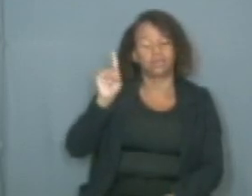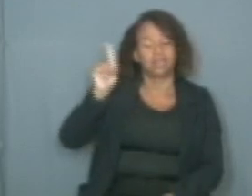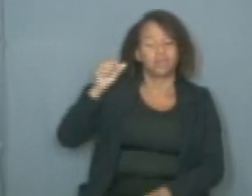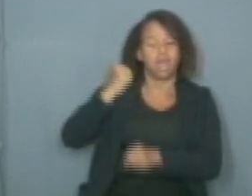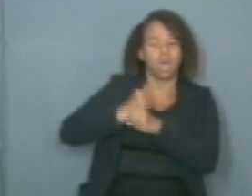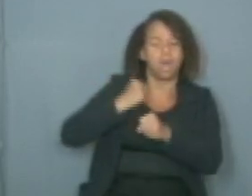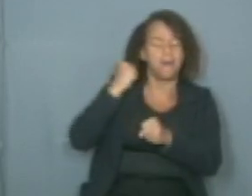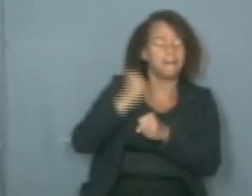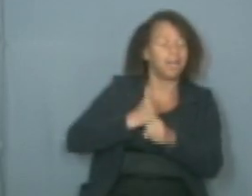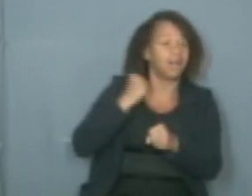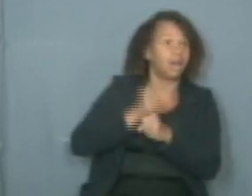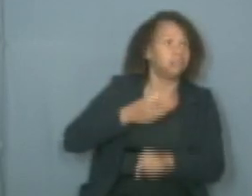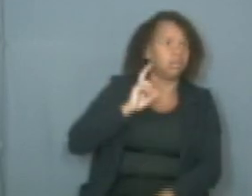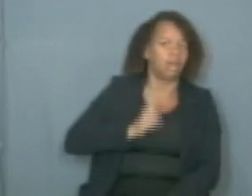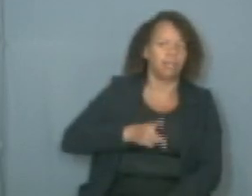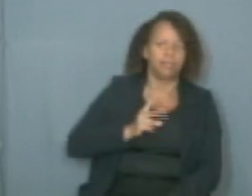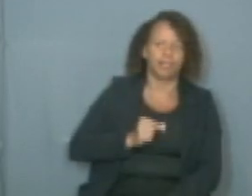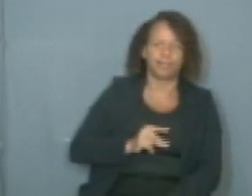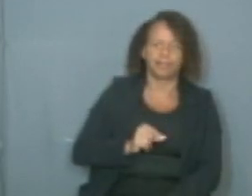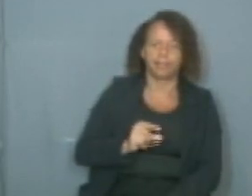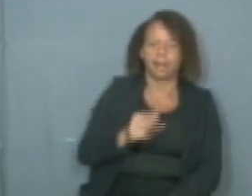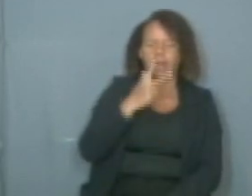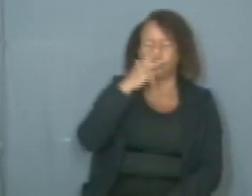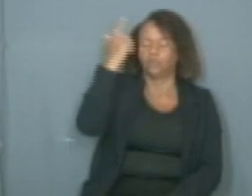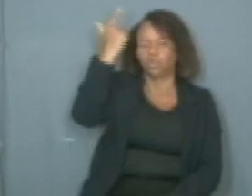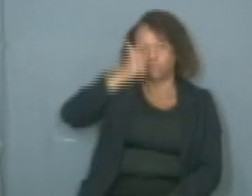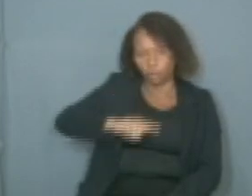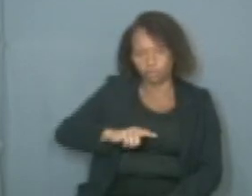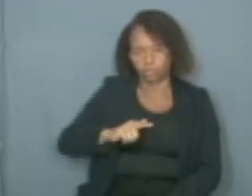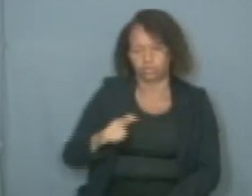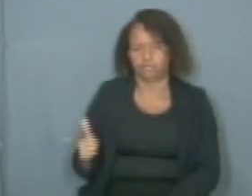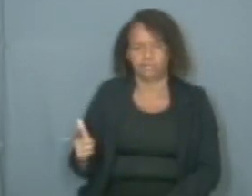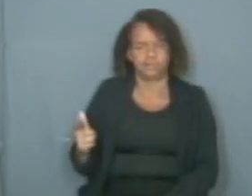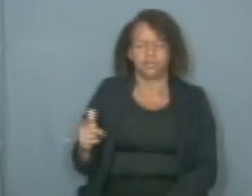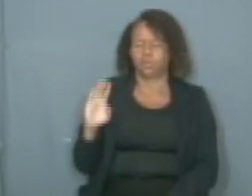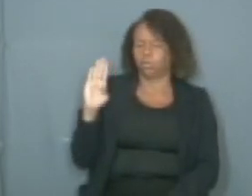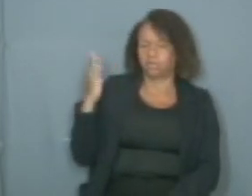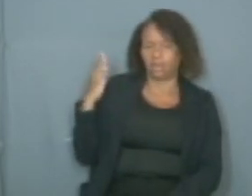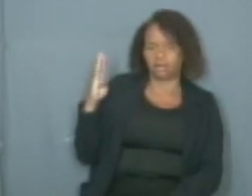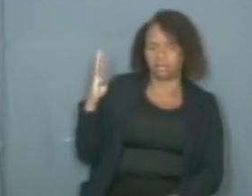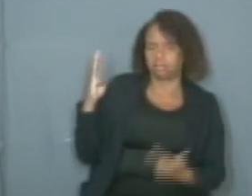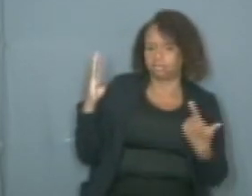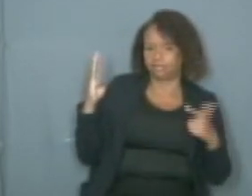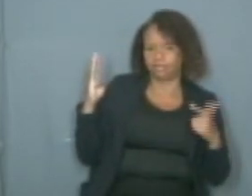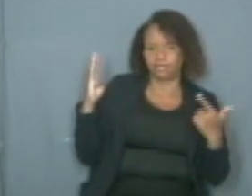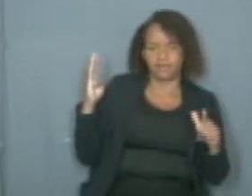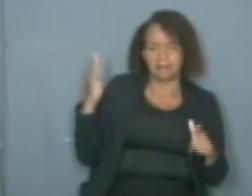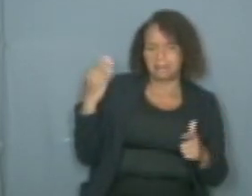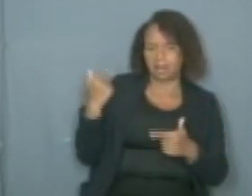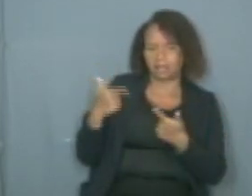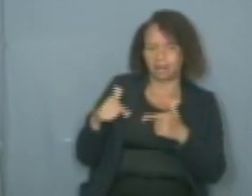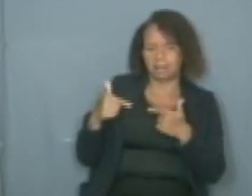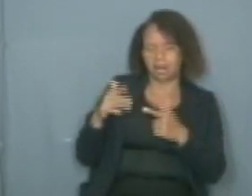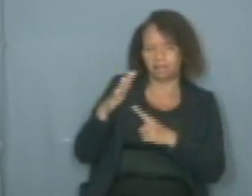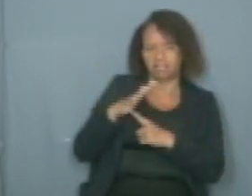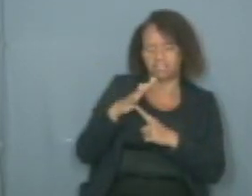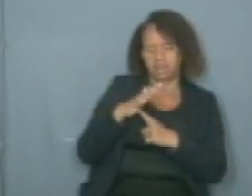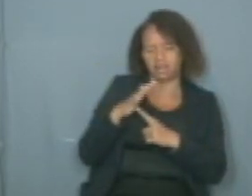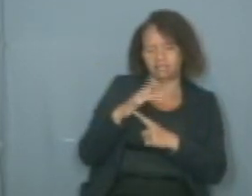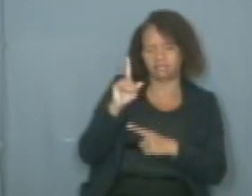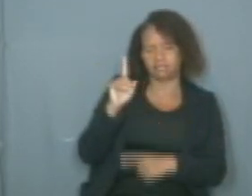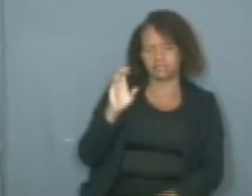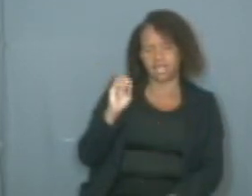obra inacabada, de novo, e não há banheiro para quem trabalha nos camelódromos.